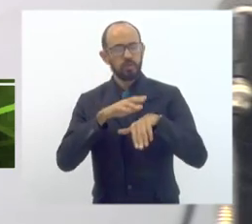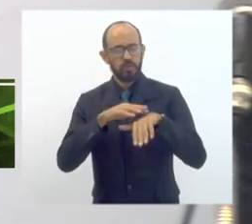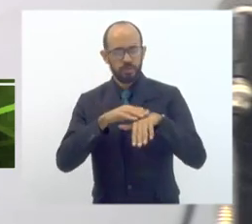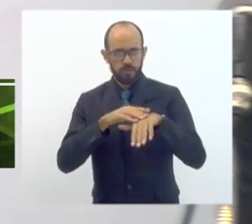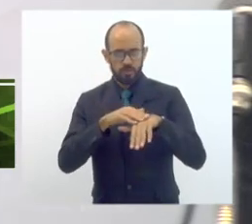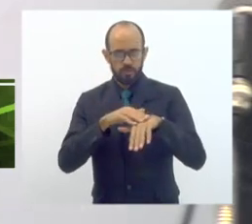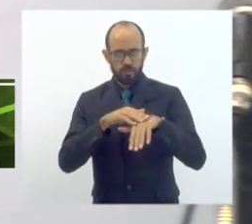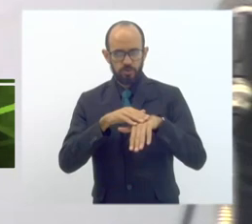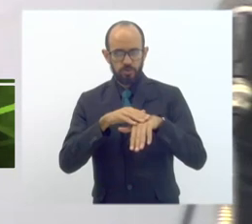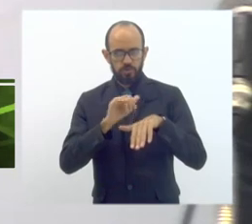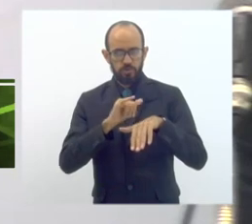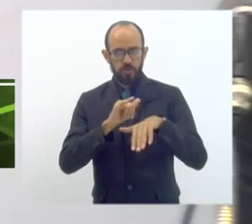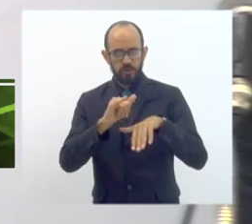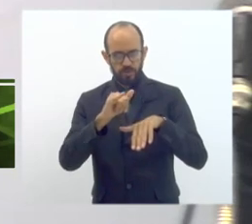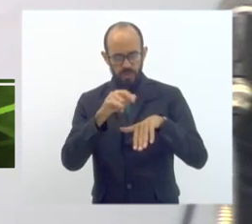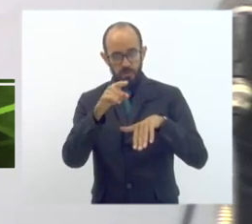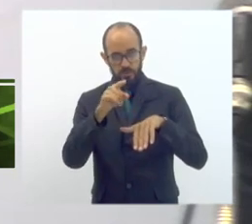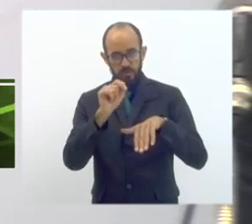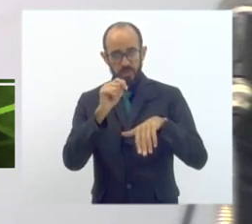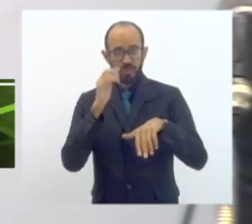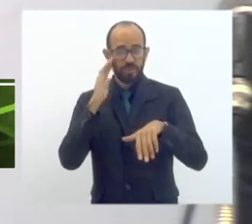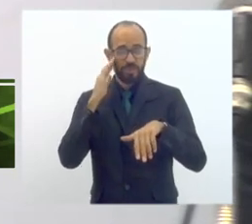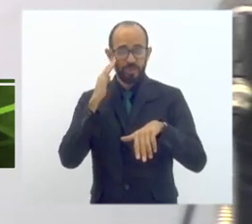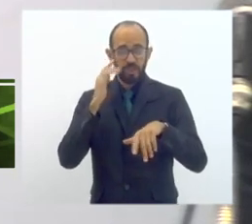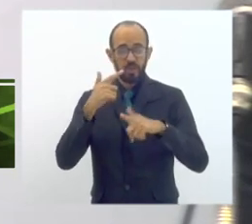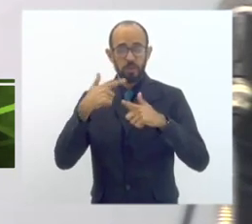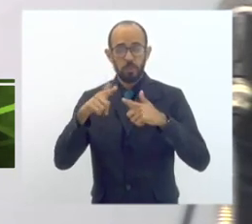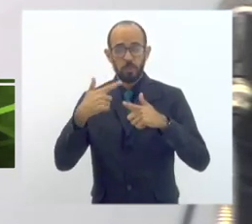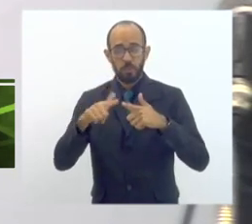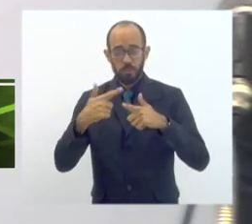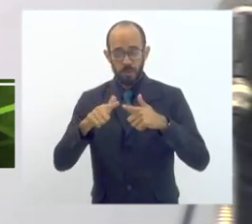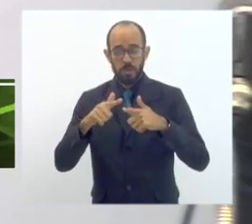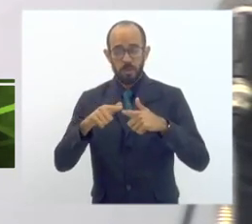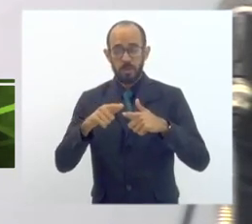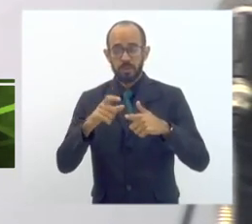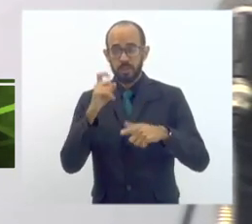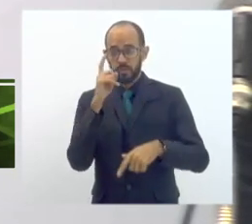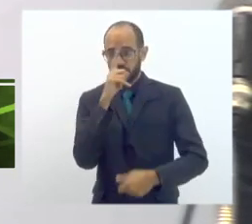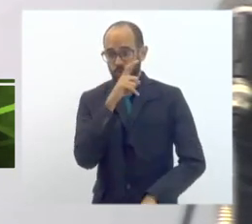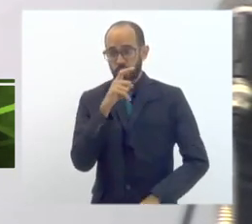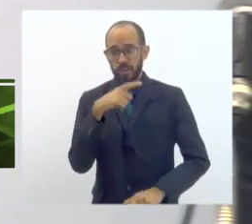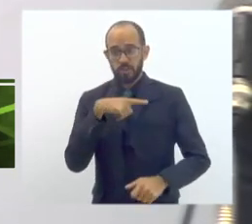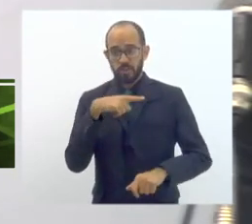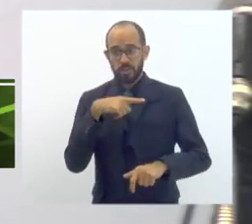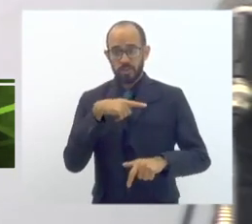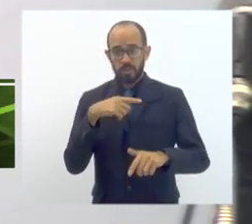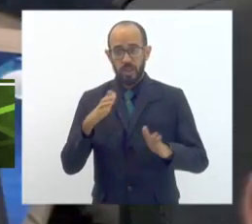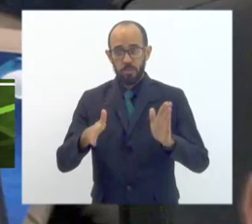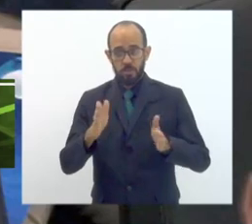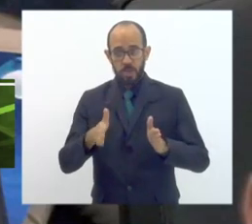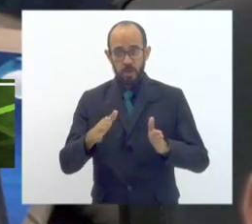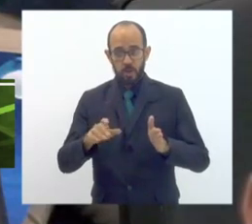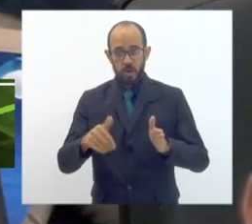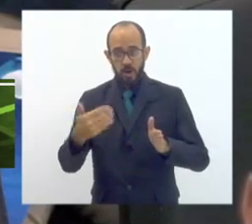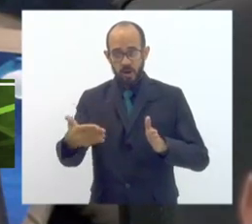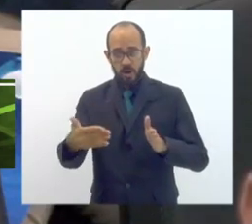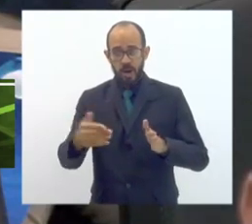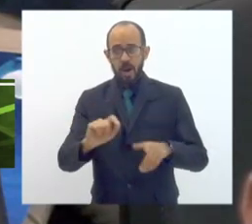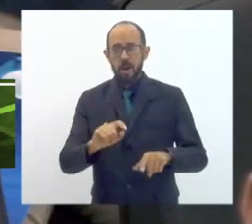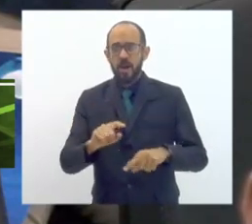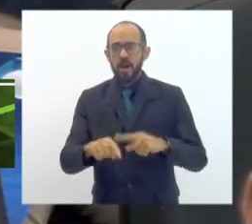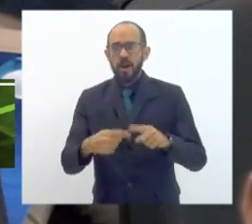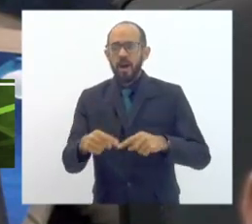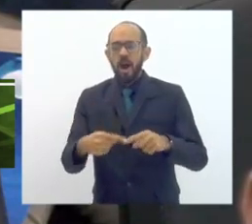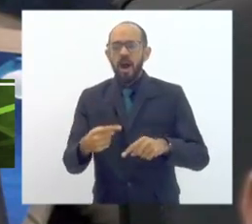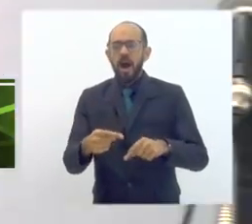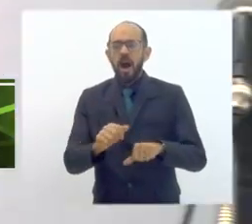vou falar só um dado para vocês saberem o tamanho do problema e da dificuldade que a gente vai enfrentar para o próximo período. Durante